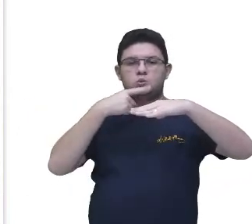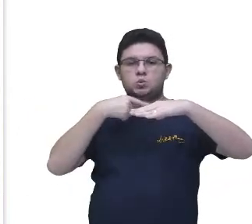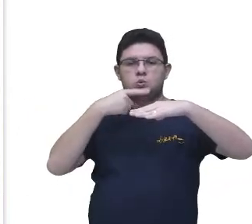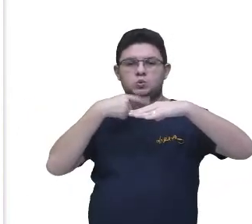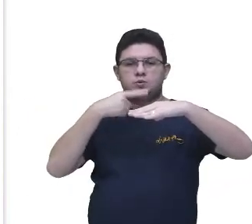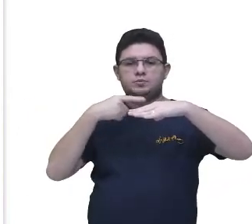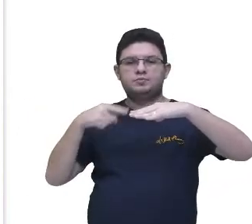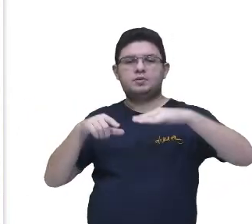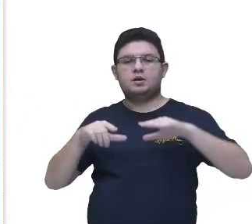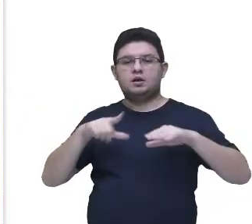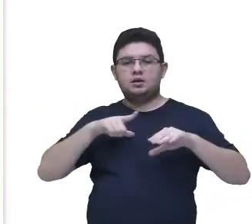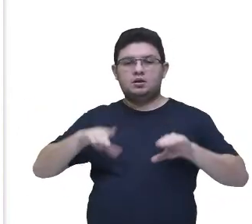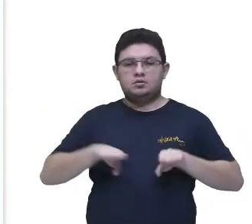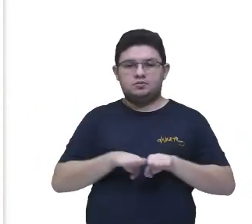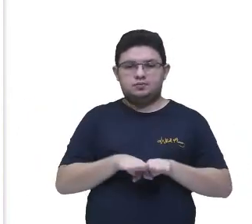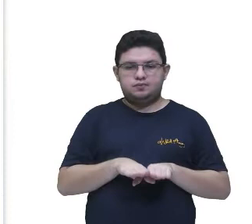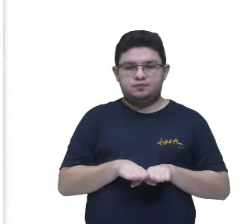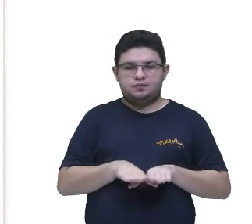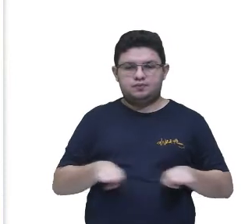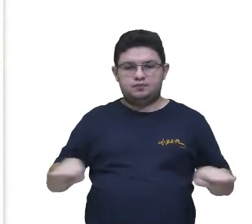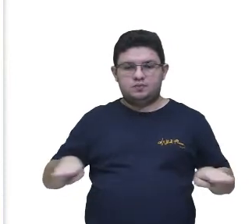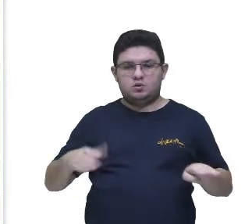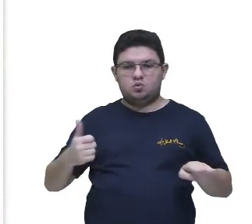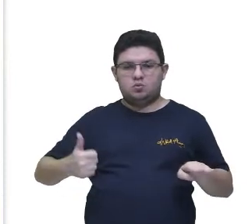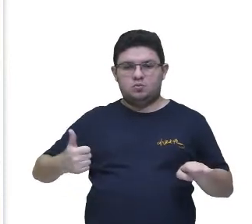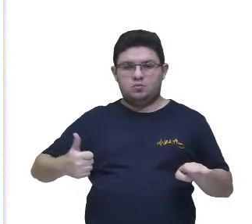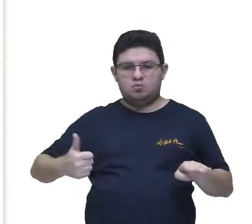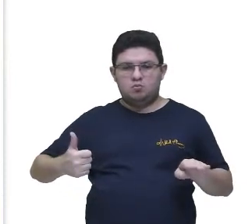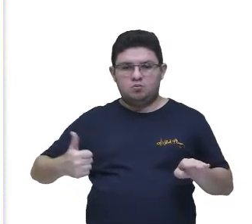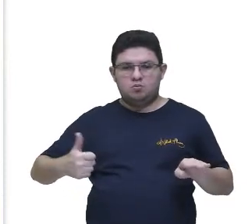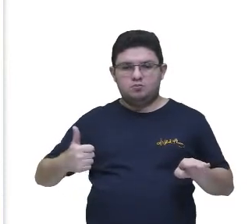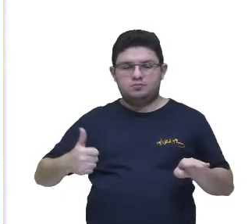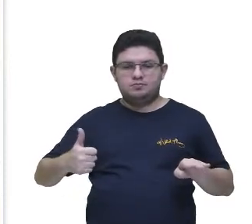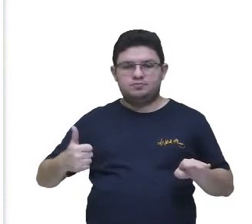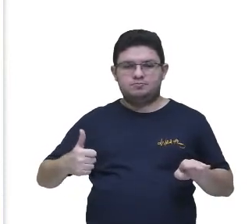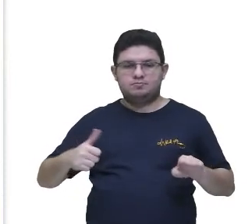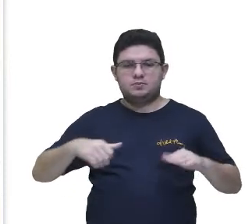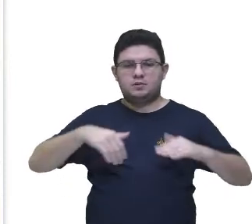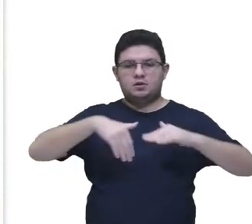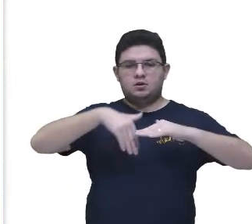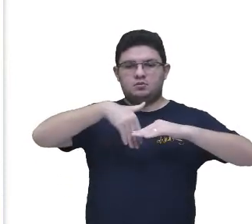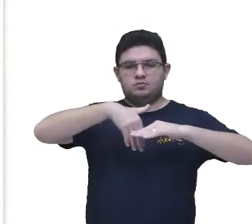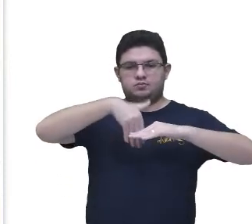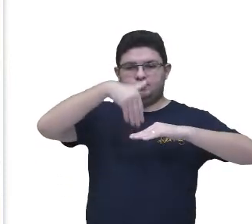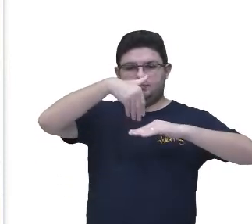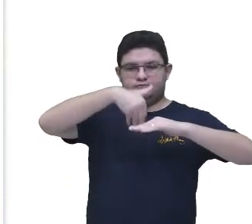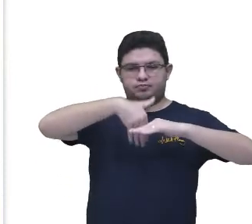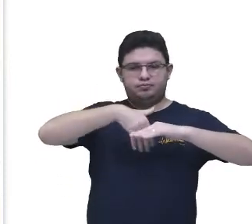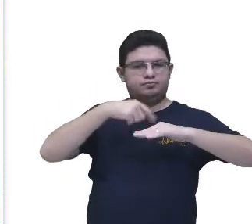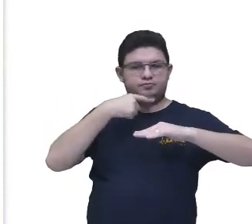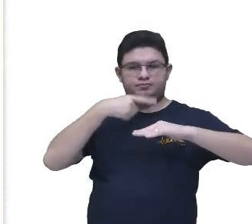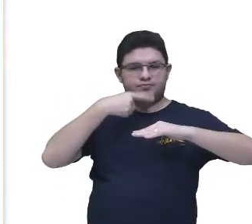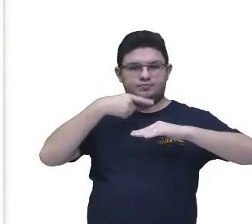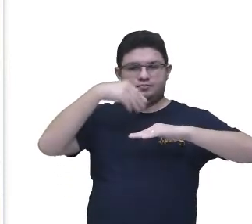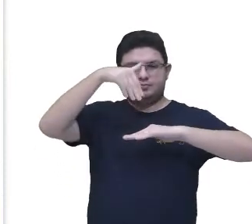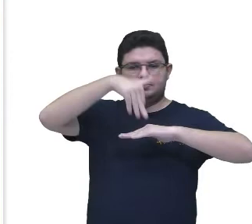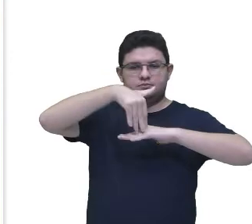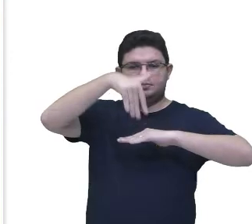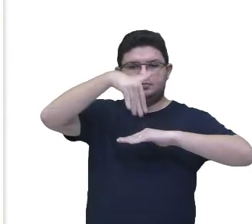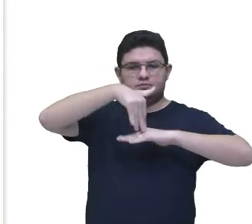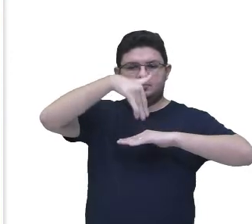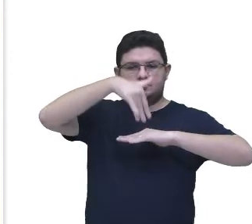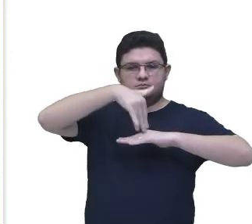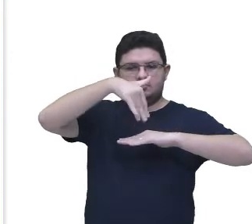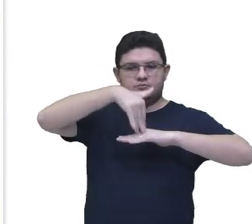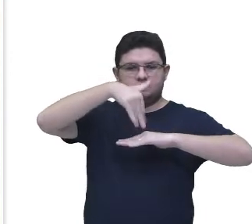camada que vai impermeabilizar para que o chorume ou outros tipos de resíduos não não cheguem, por exemplo, a esse lençol freático, que é esse azulzinho